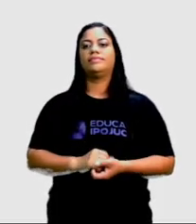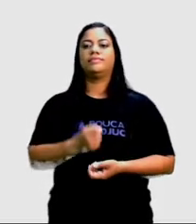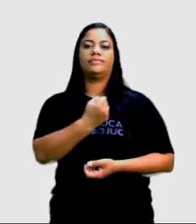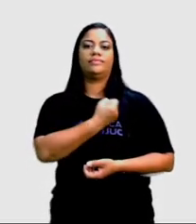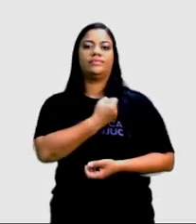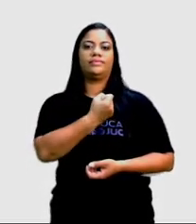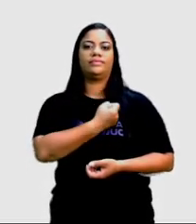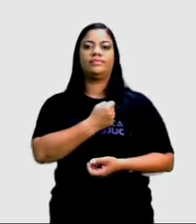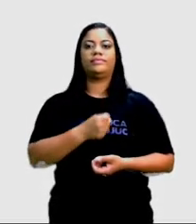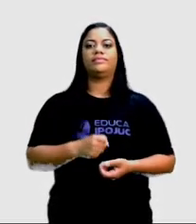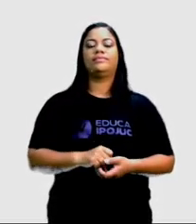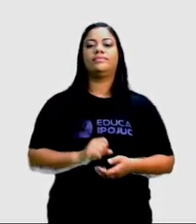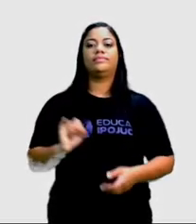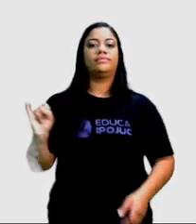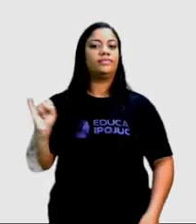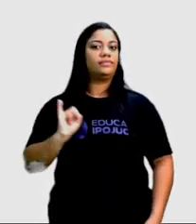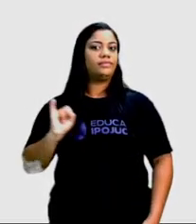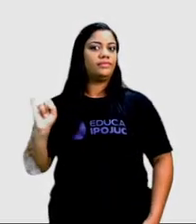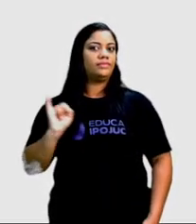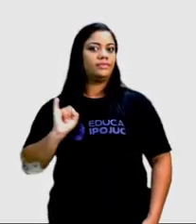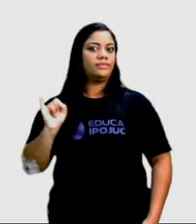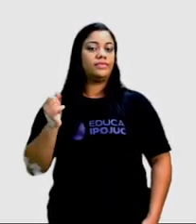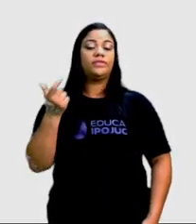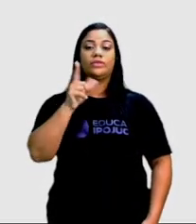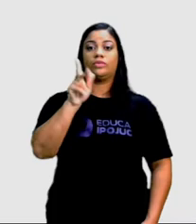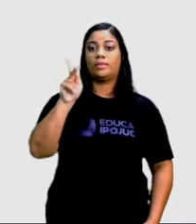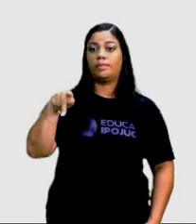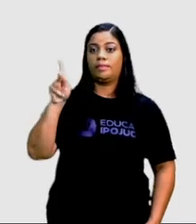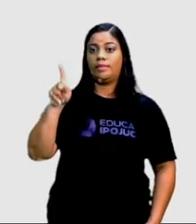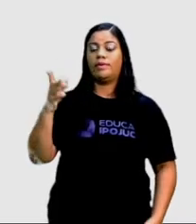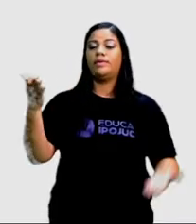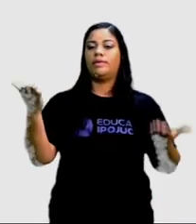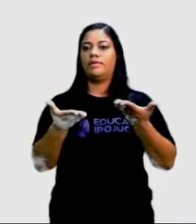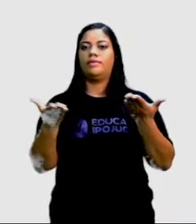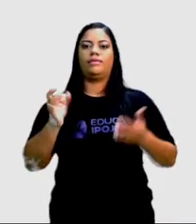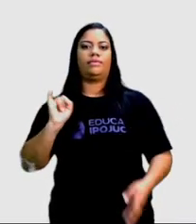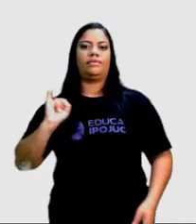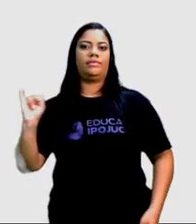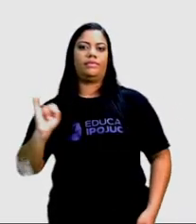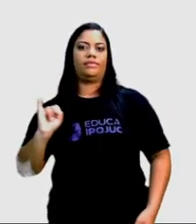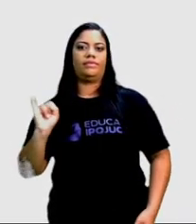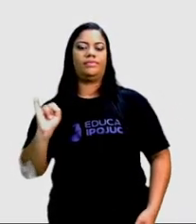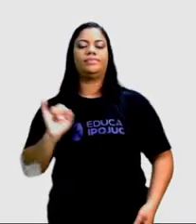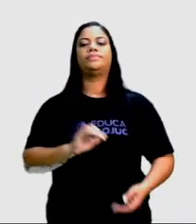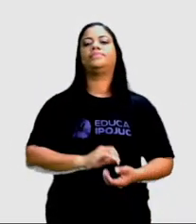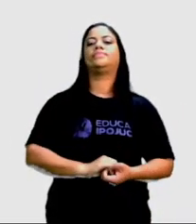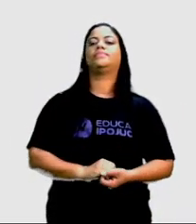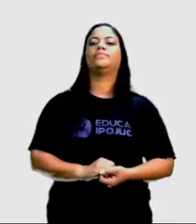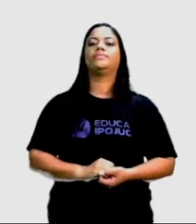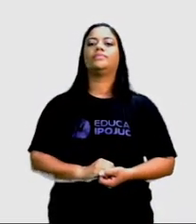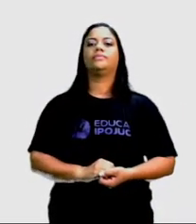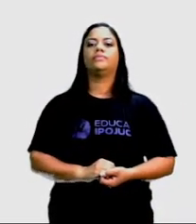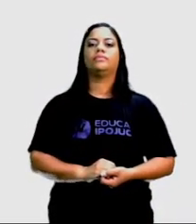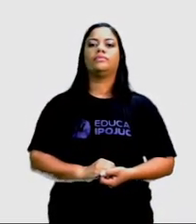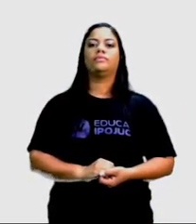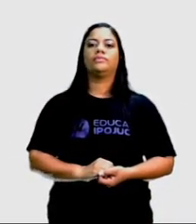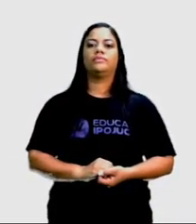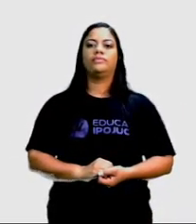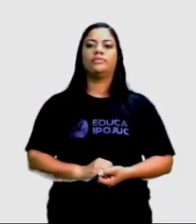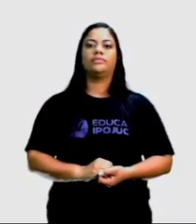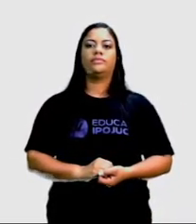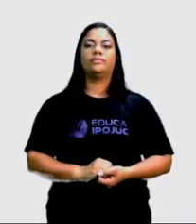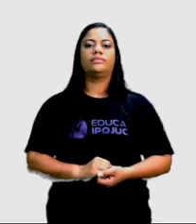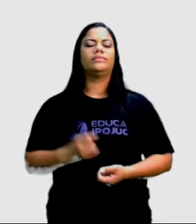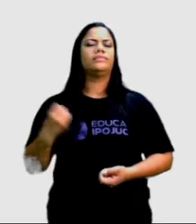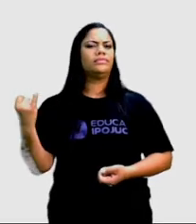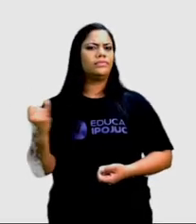com números ímpares. Olha, o outro foi pares, agora é ímpares. Os números seriam. Olha, é